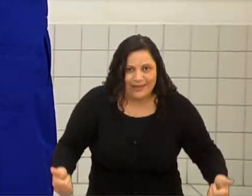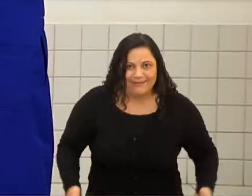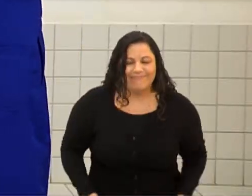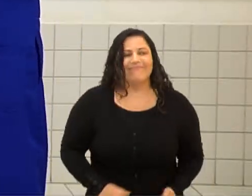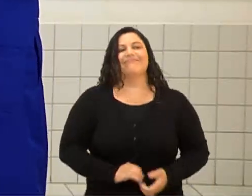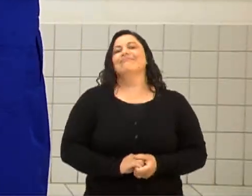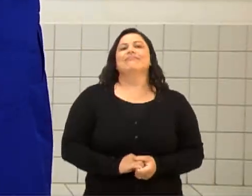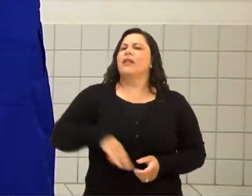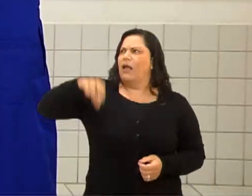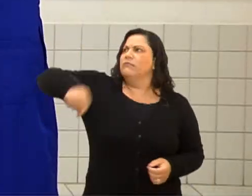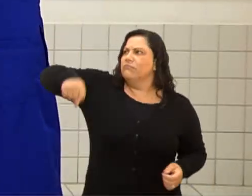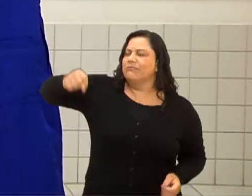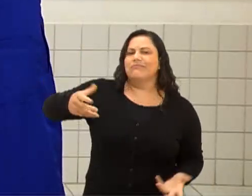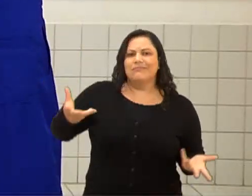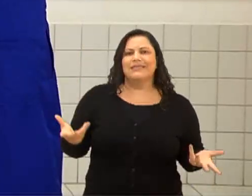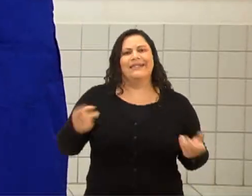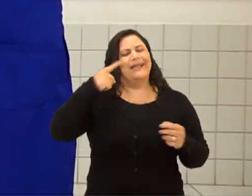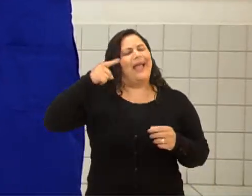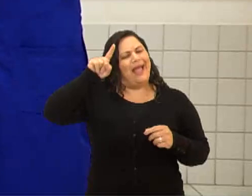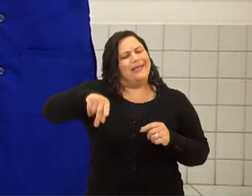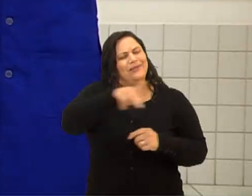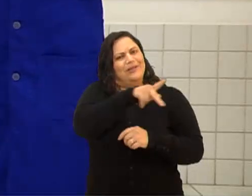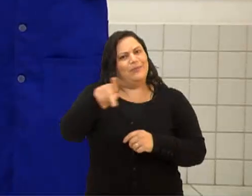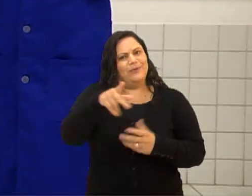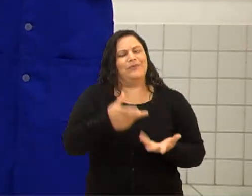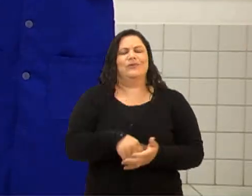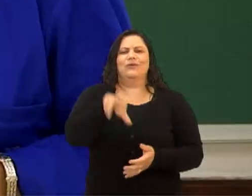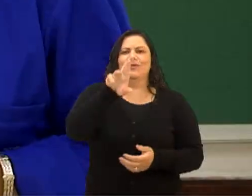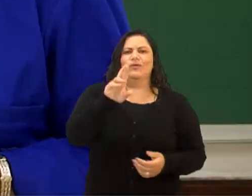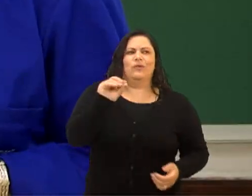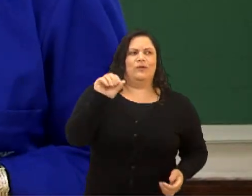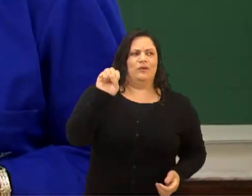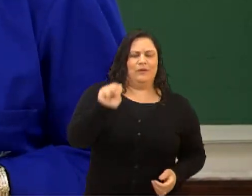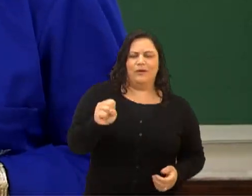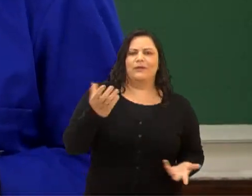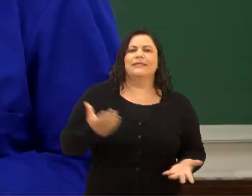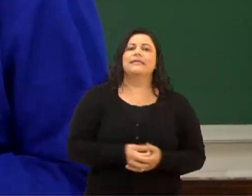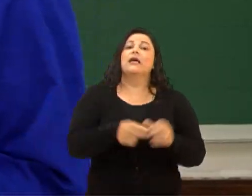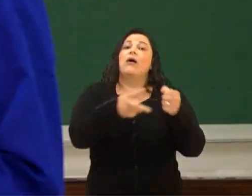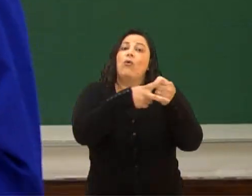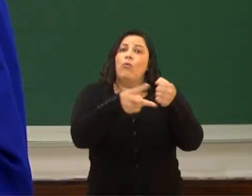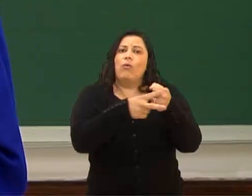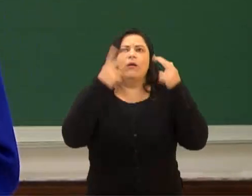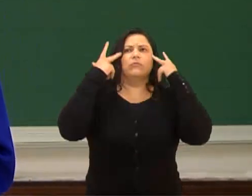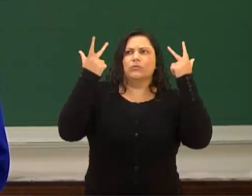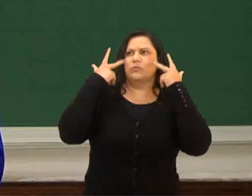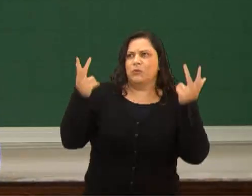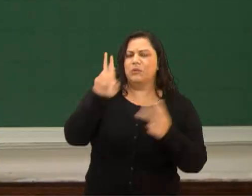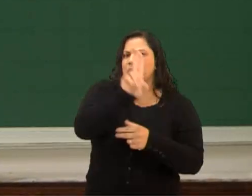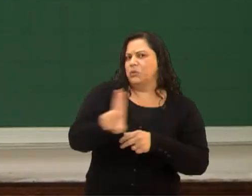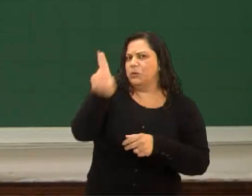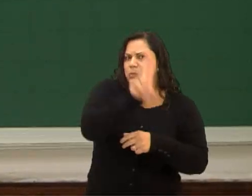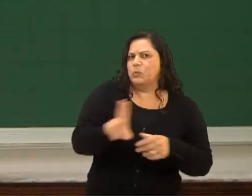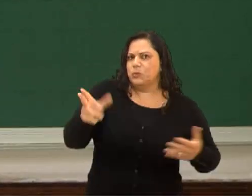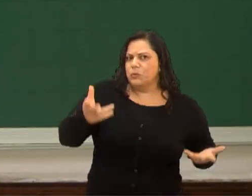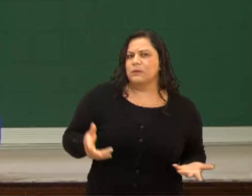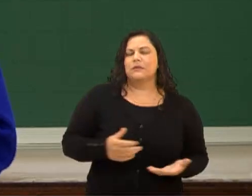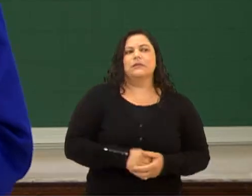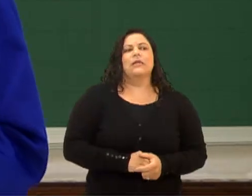né, professora Rosa? Esse verbo, ele é normalmente usado, como a professora falou, né,